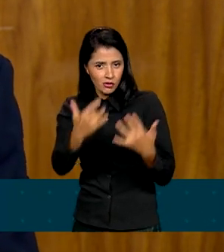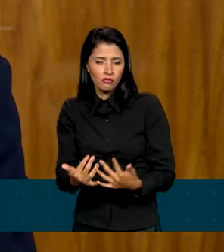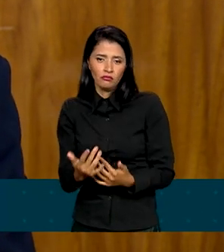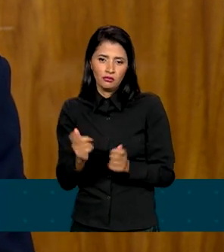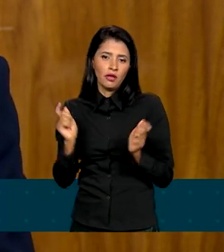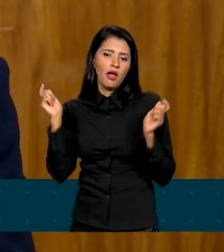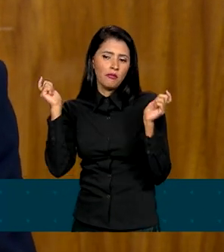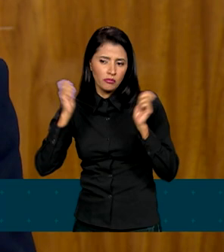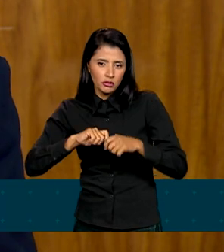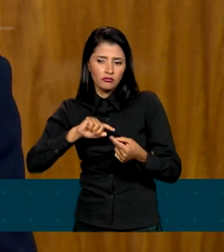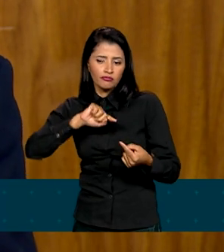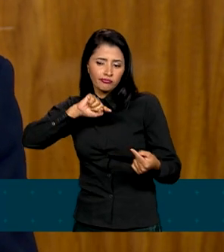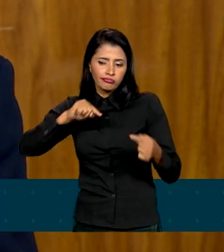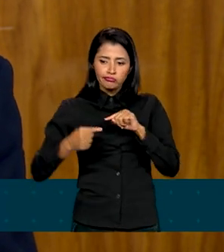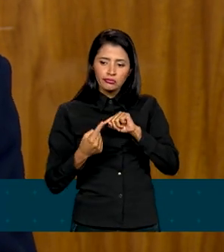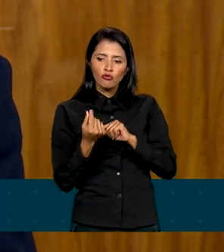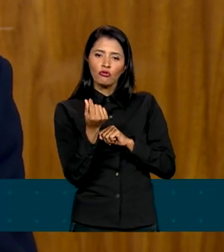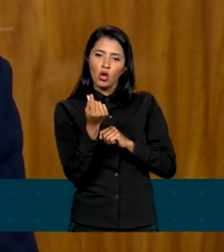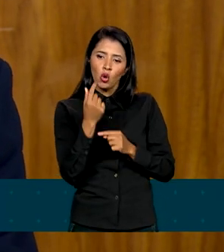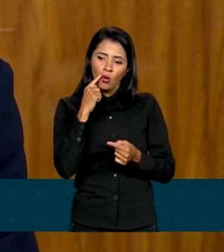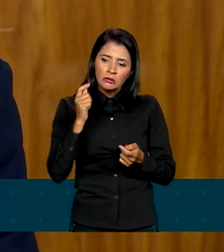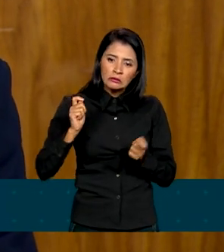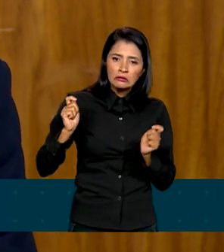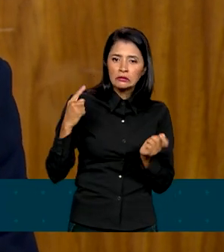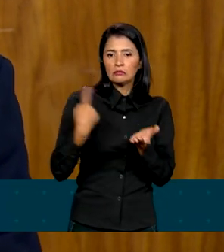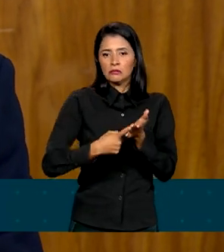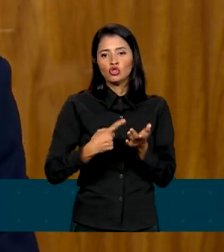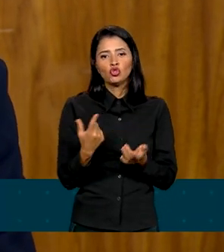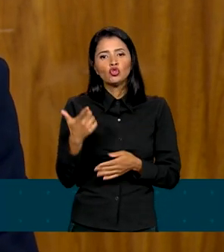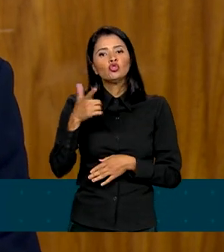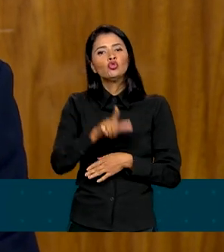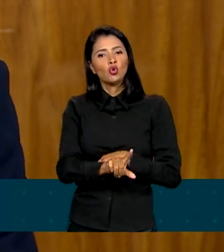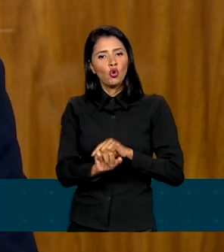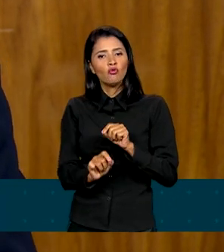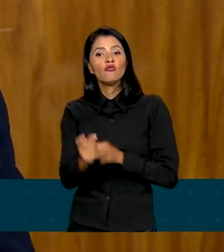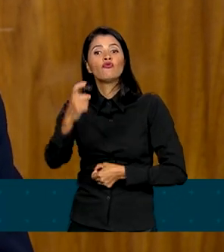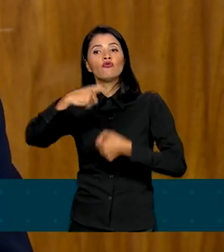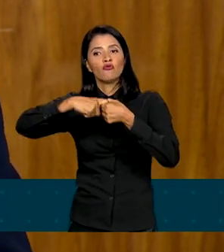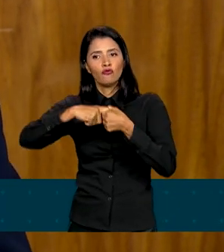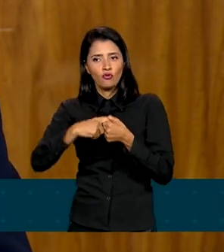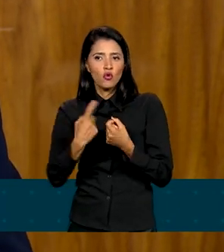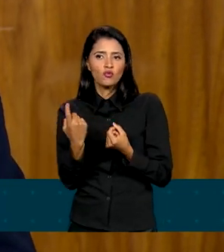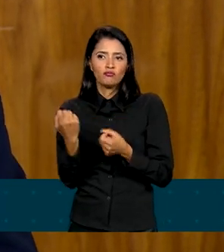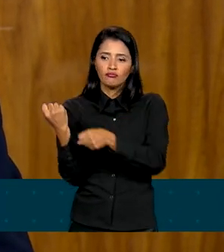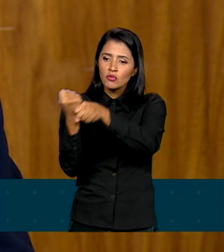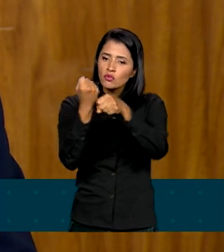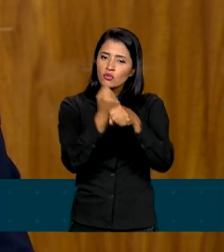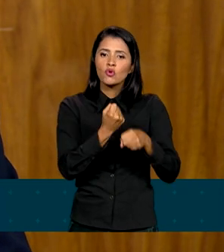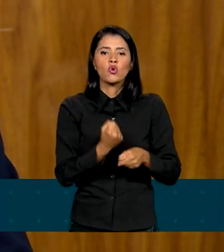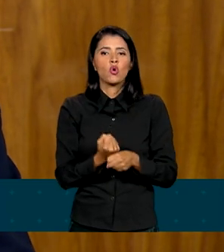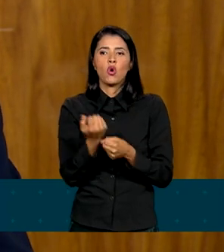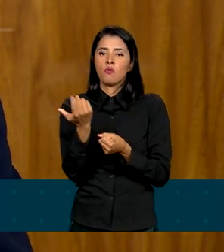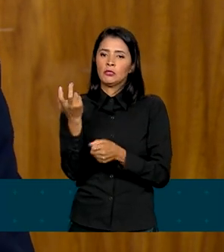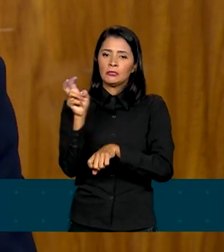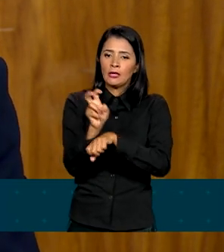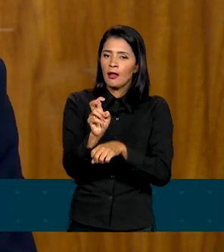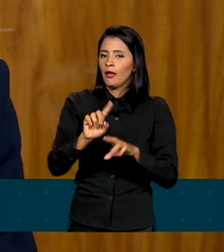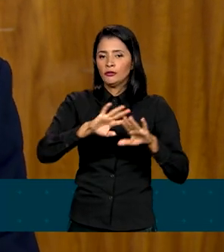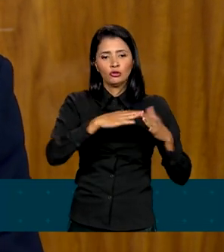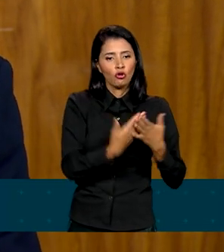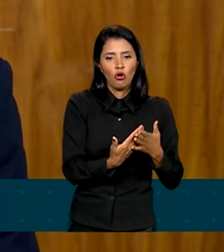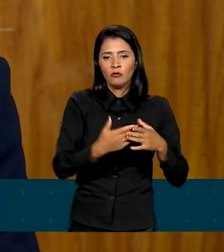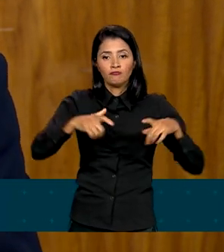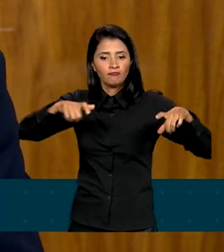gente reajustar os preços das obras, repactuar as obras e retomarmos todas essas obras, creches, escolas,